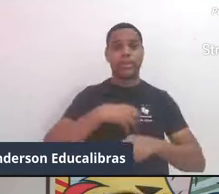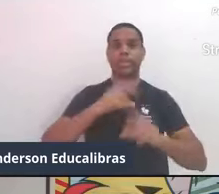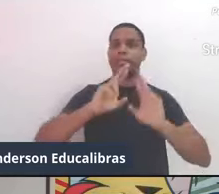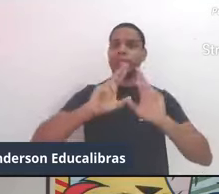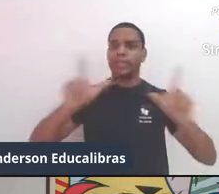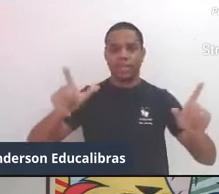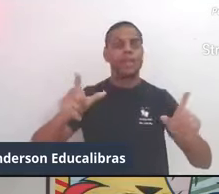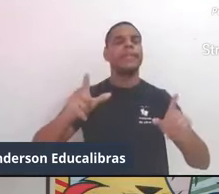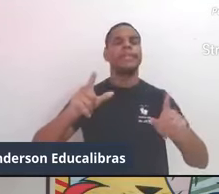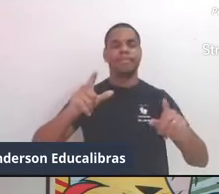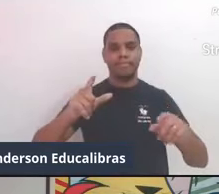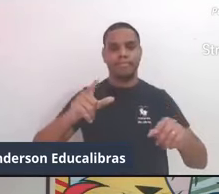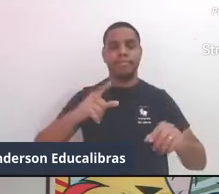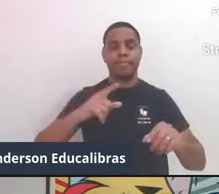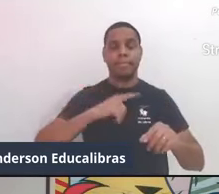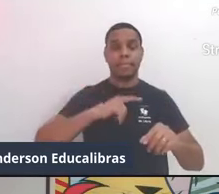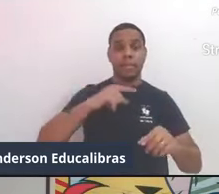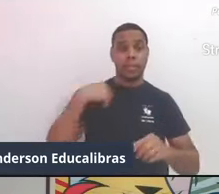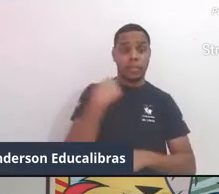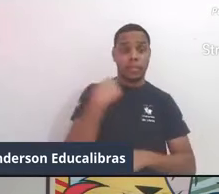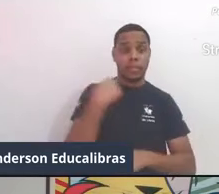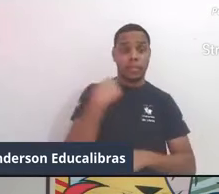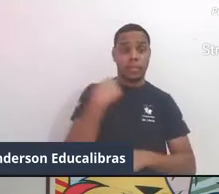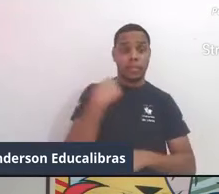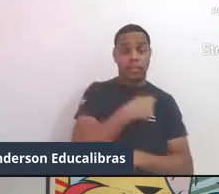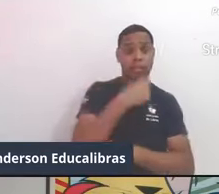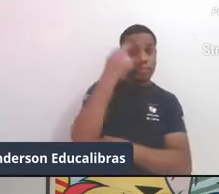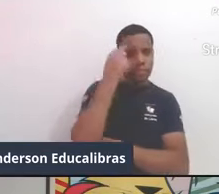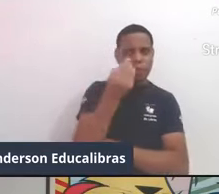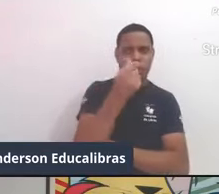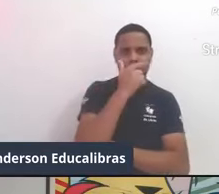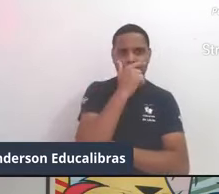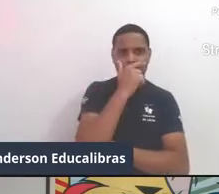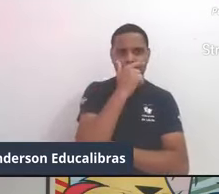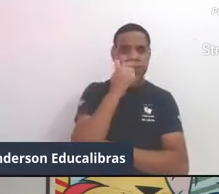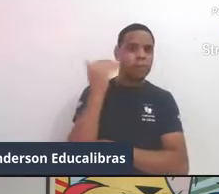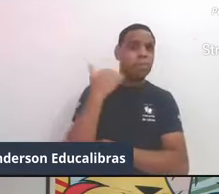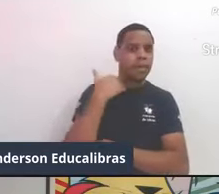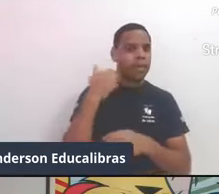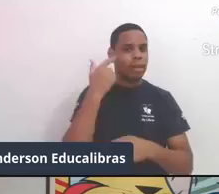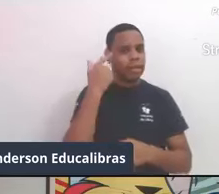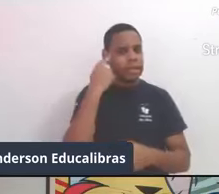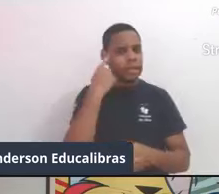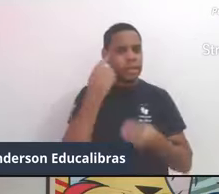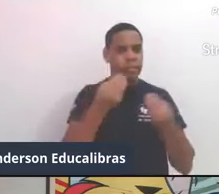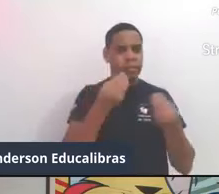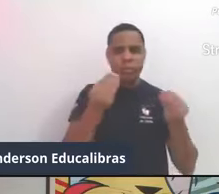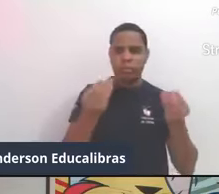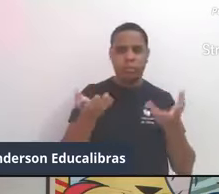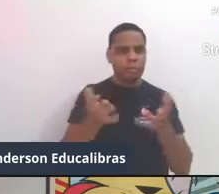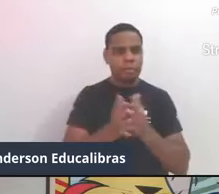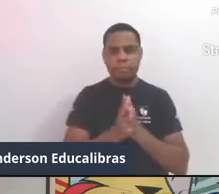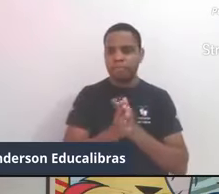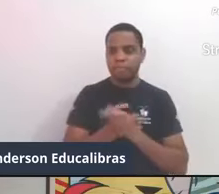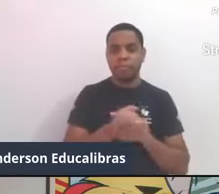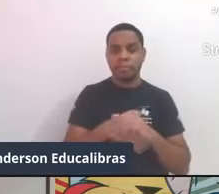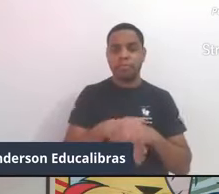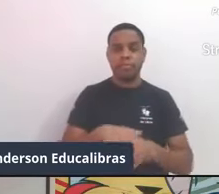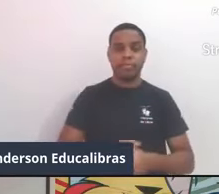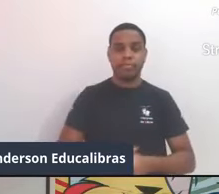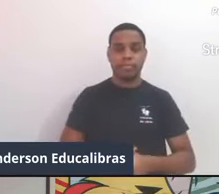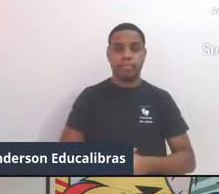consumo, a gente vai ter que pensar aqui, principalmente como banco, em como que a gente se transforma